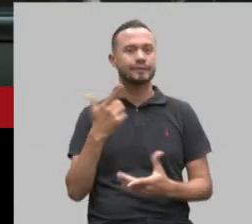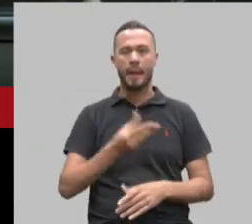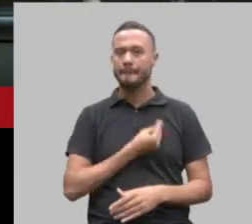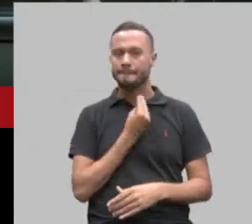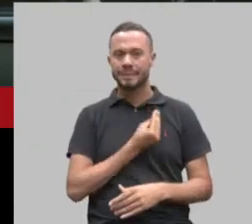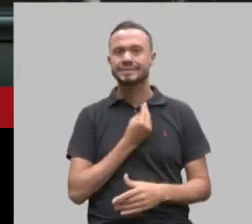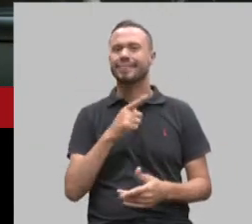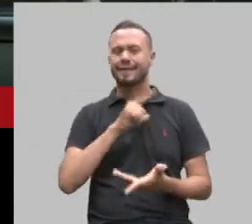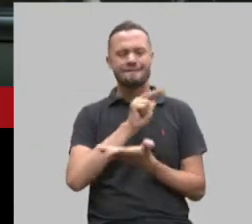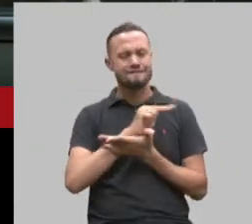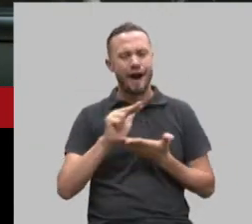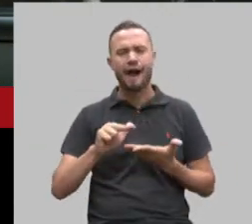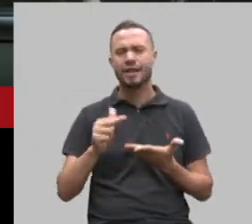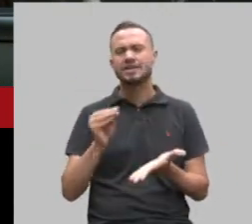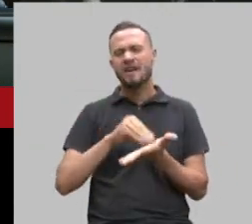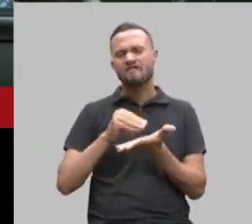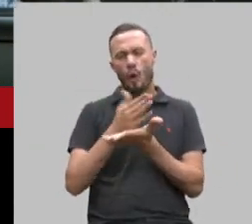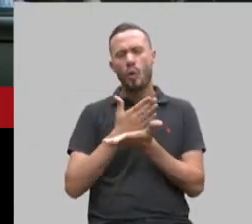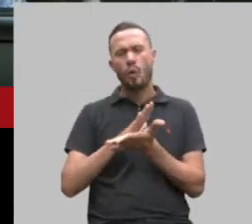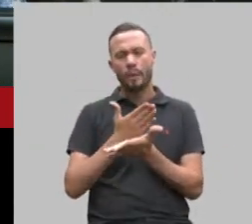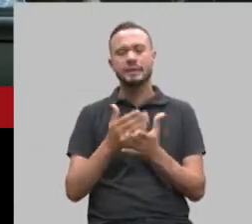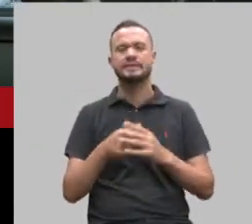mas ainda faltam algumas